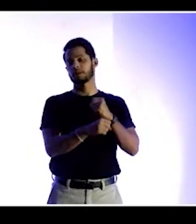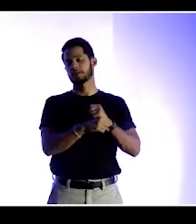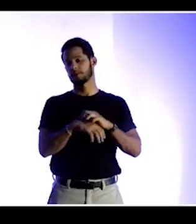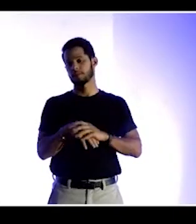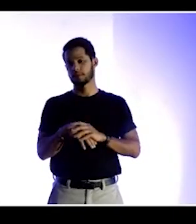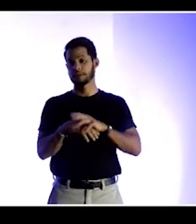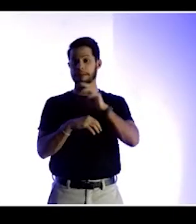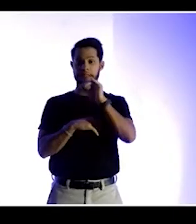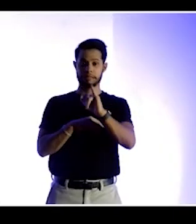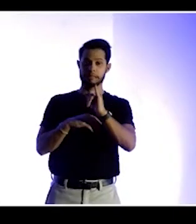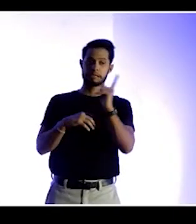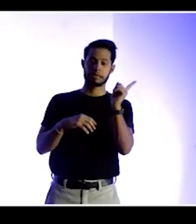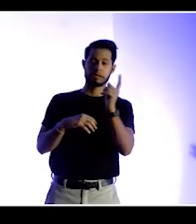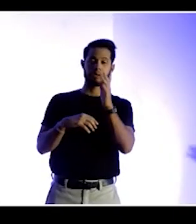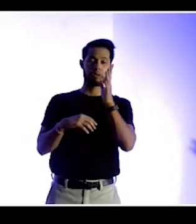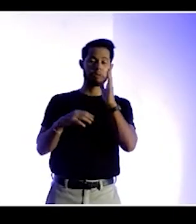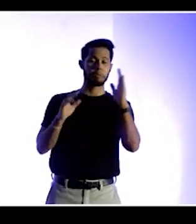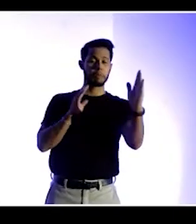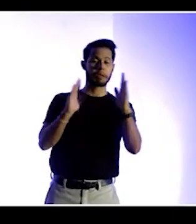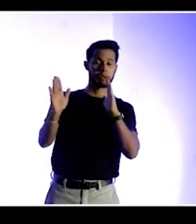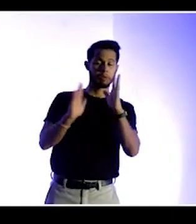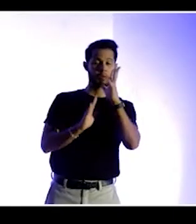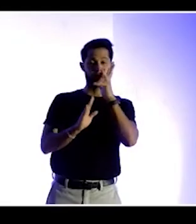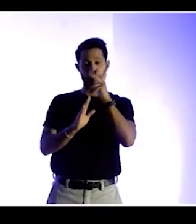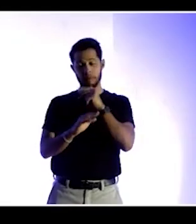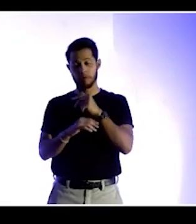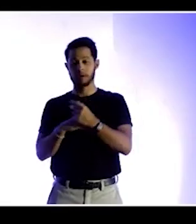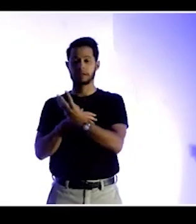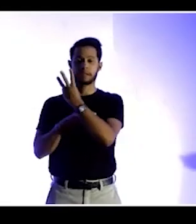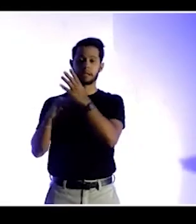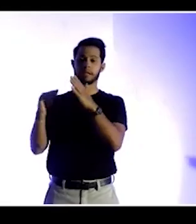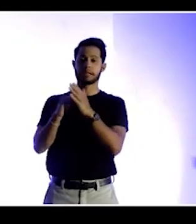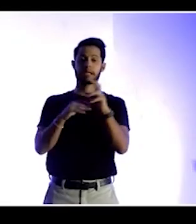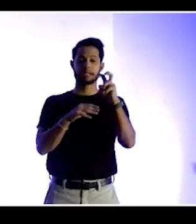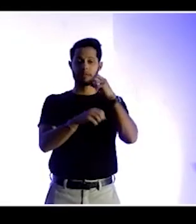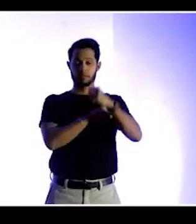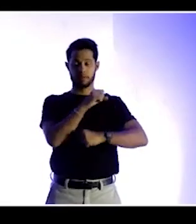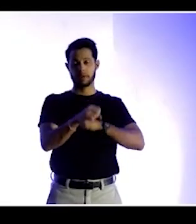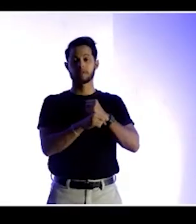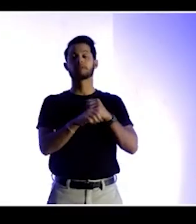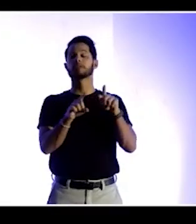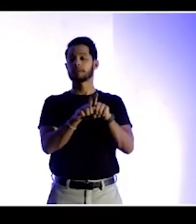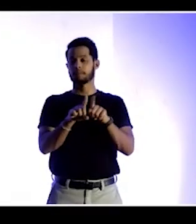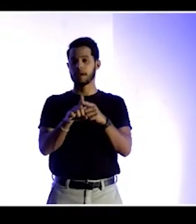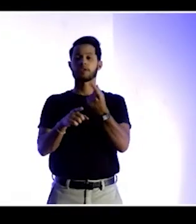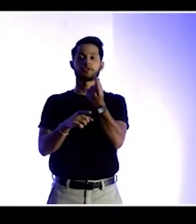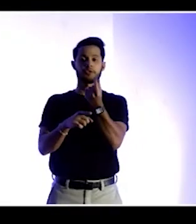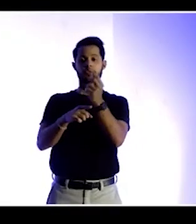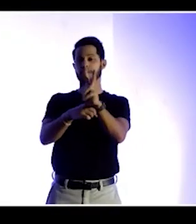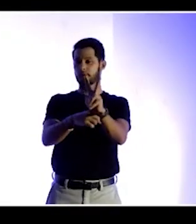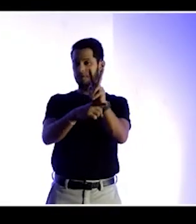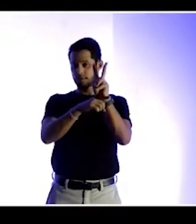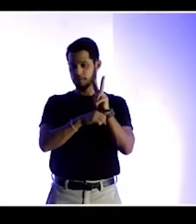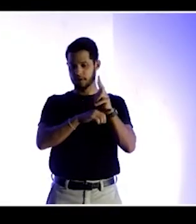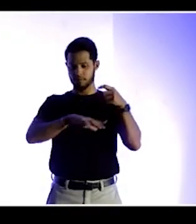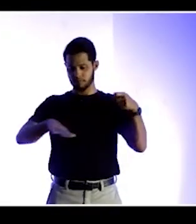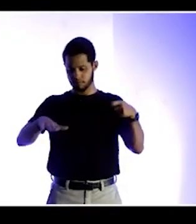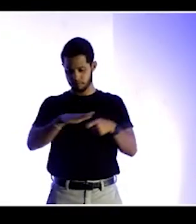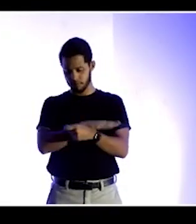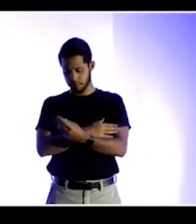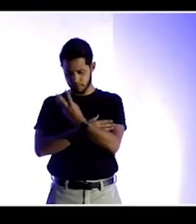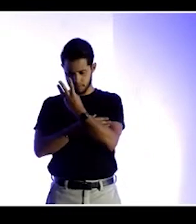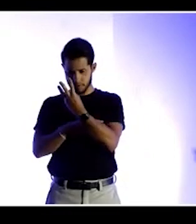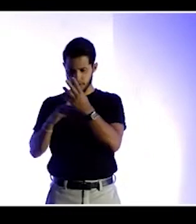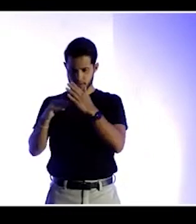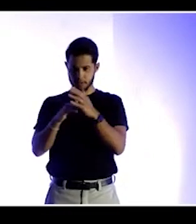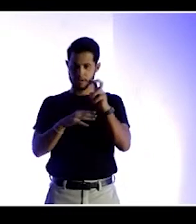25 ou 30 anos e ele tem um retorno de investimento entre 3 e 5 anos. Essa diferença de 3 a 5 anos aqui depende muito